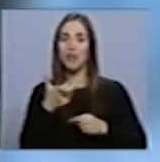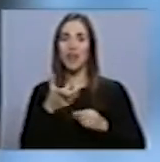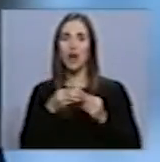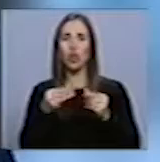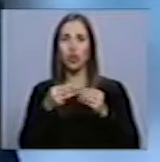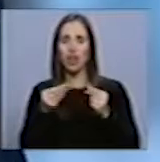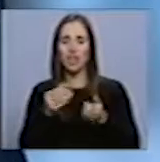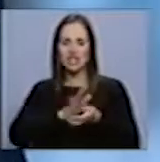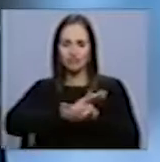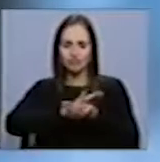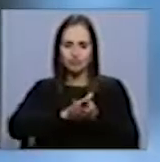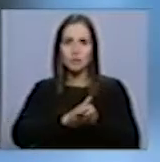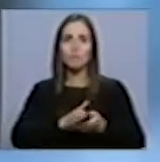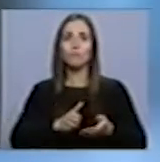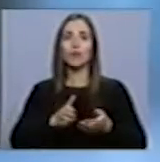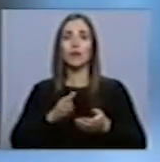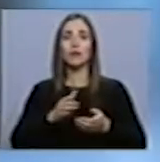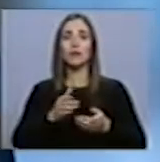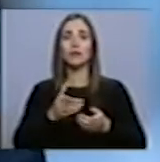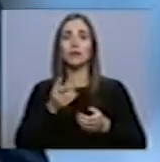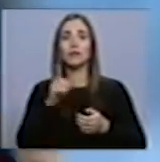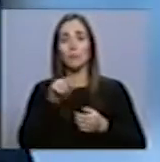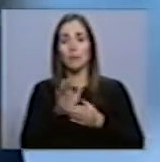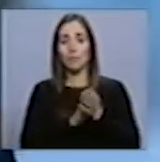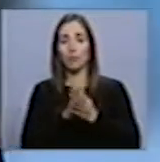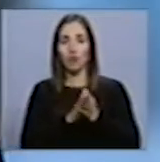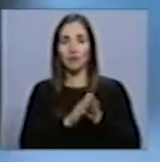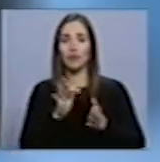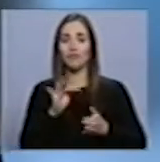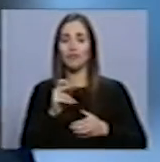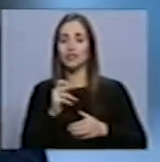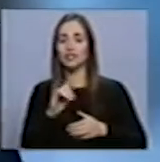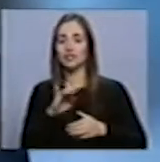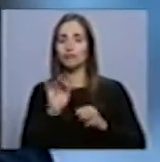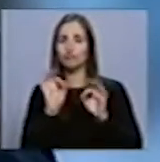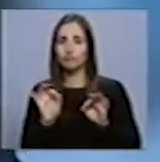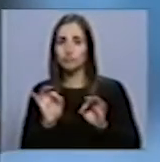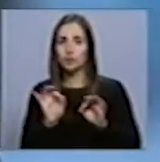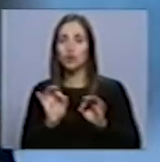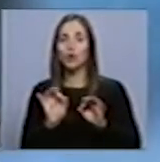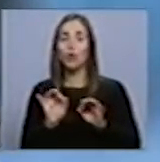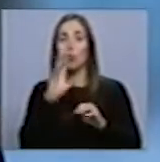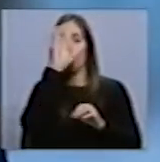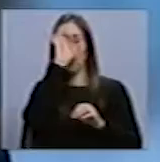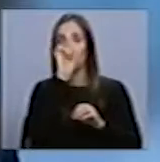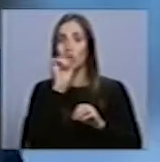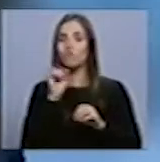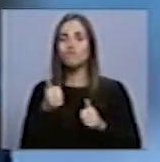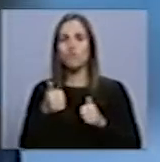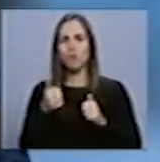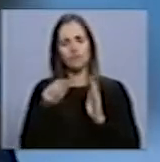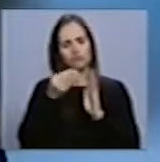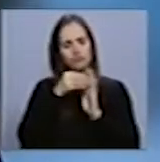vamos tirar madeira da seleção também existe na madeira china e portanto o governo teve o bom senso de criar essa medida para que se possa